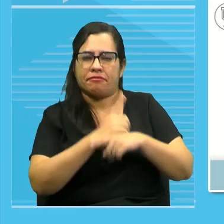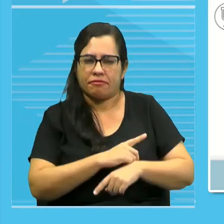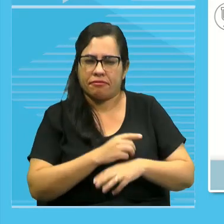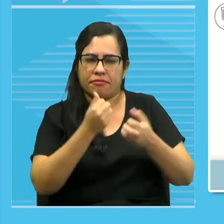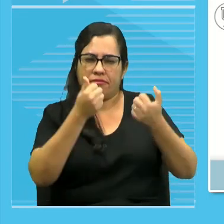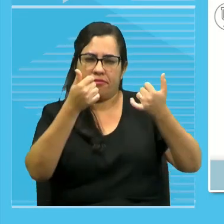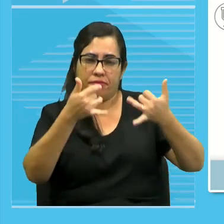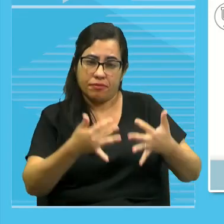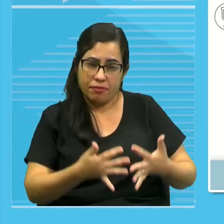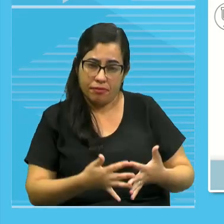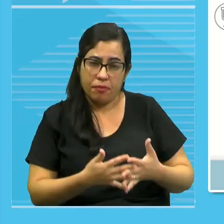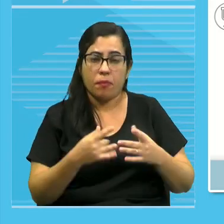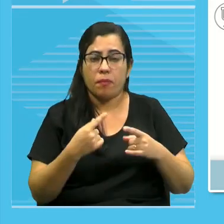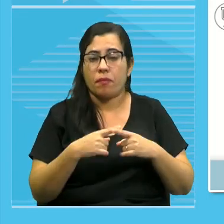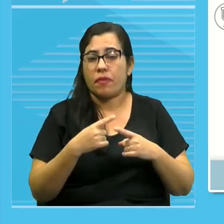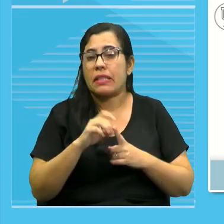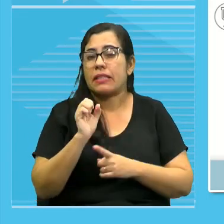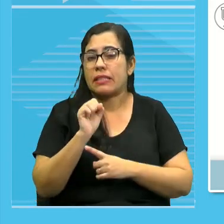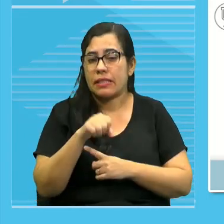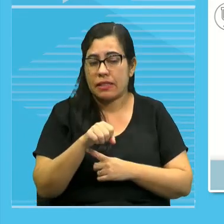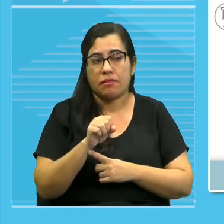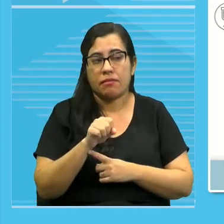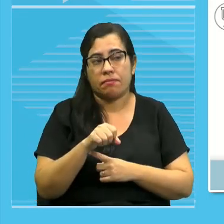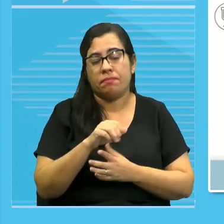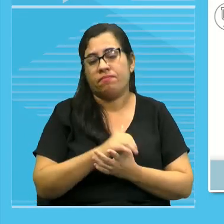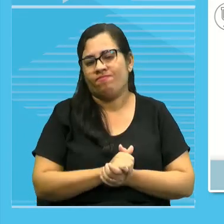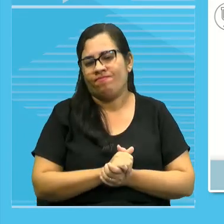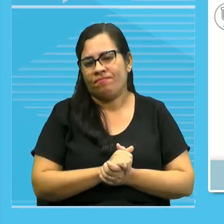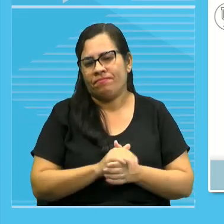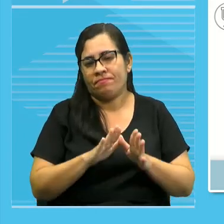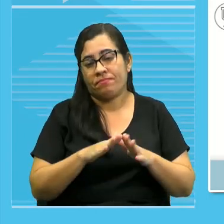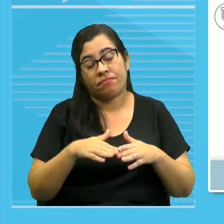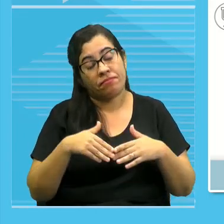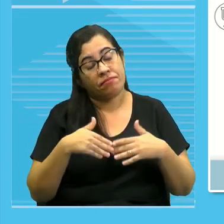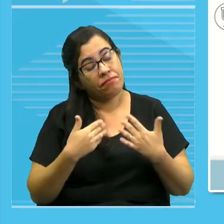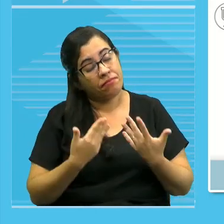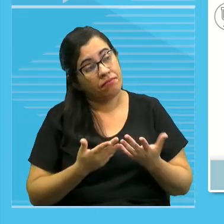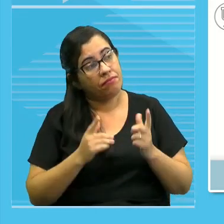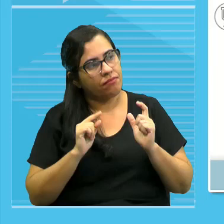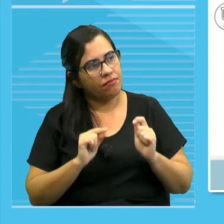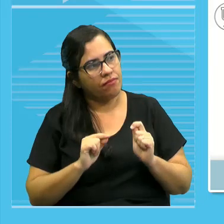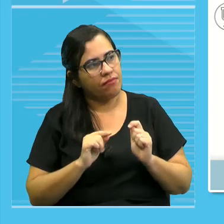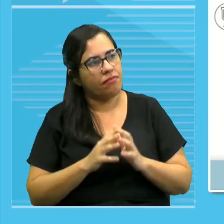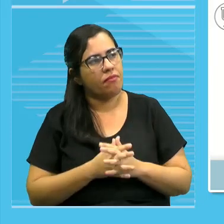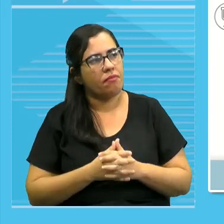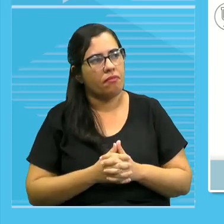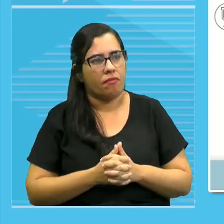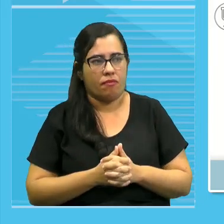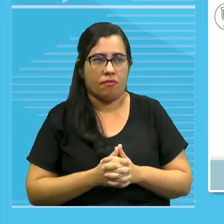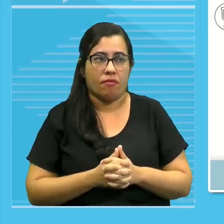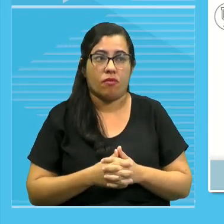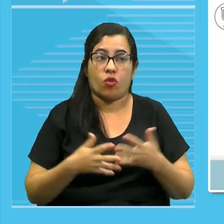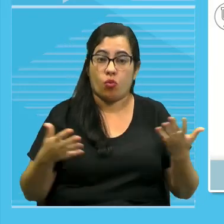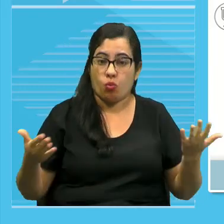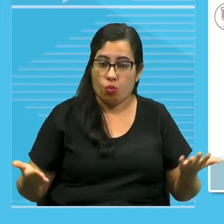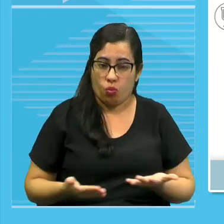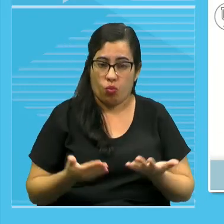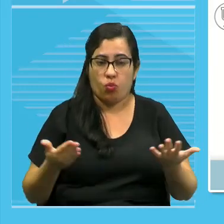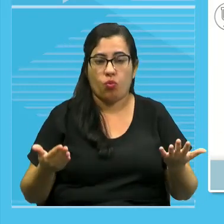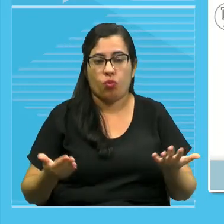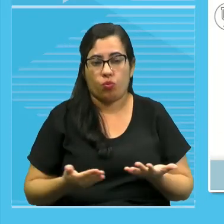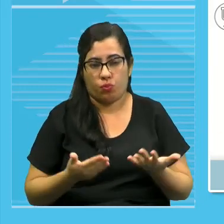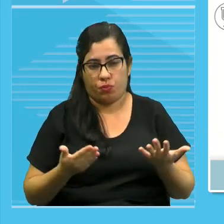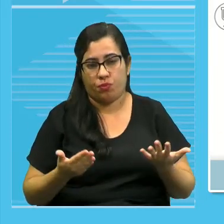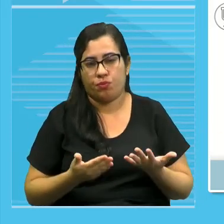sobre essa afirmação eles assim ó no entanto porém em nossos tempos